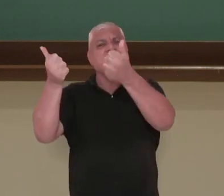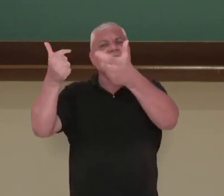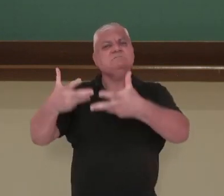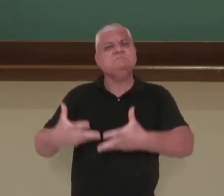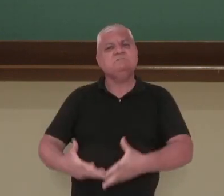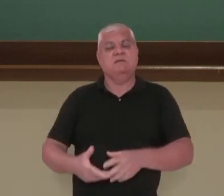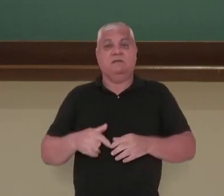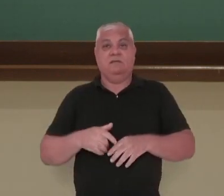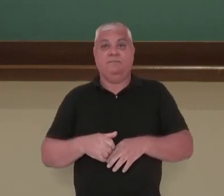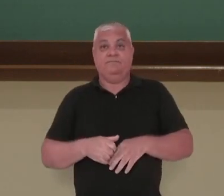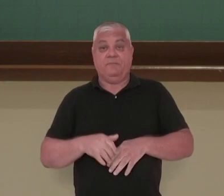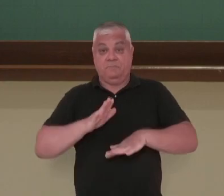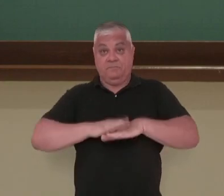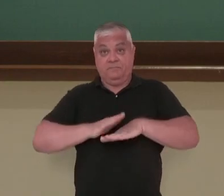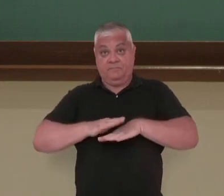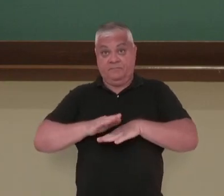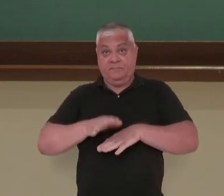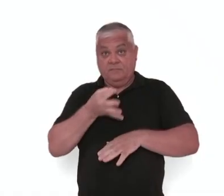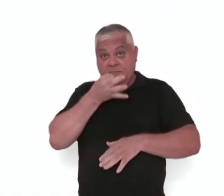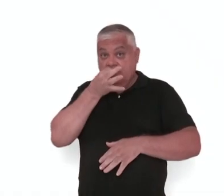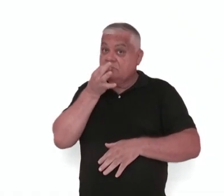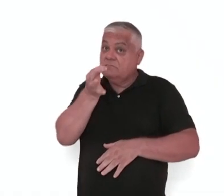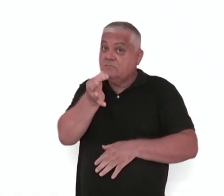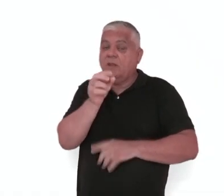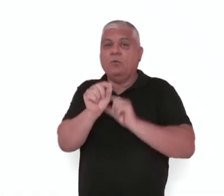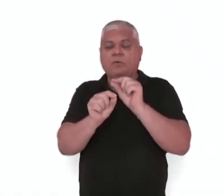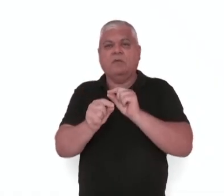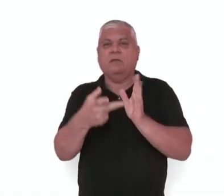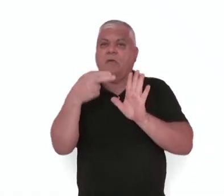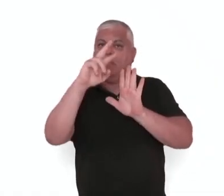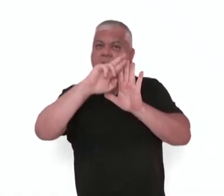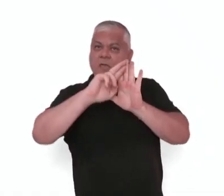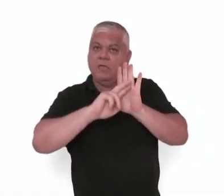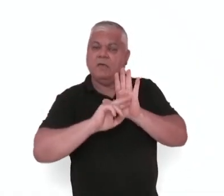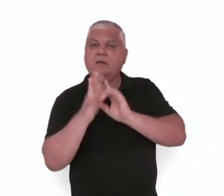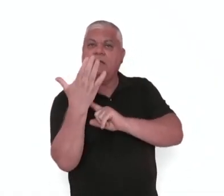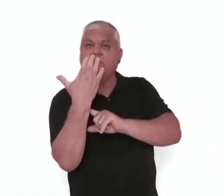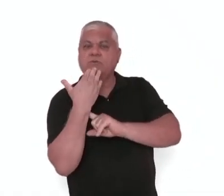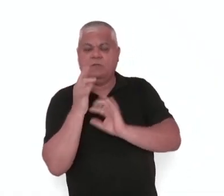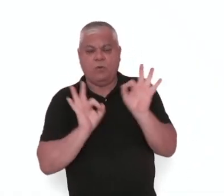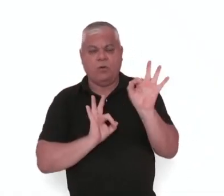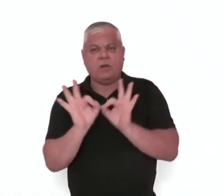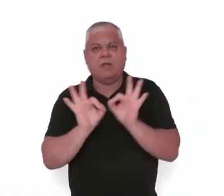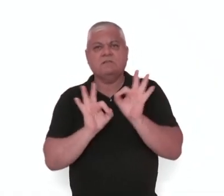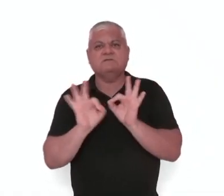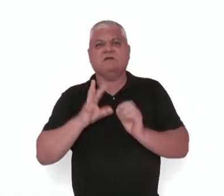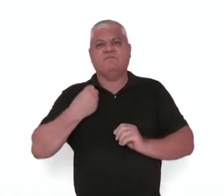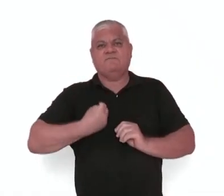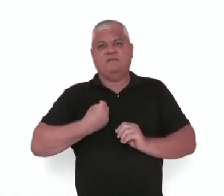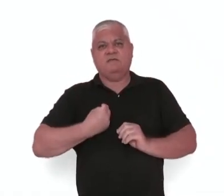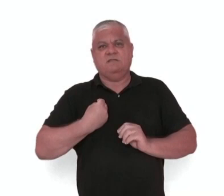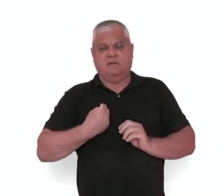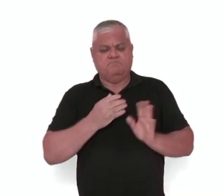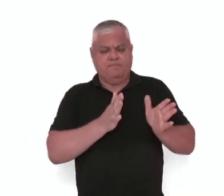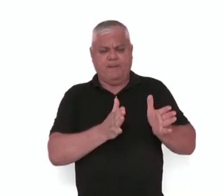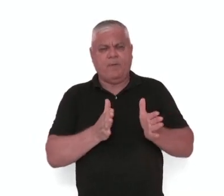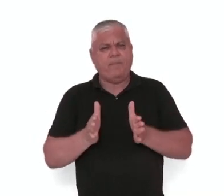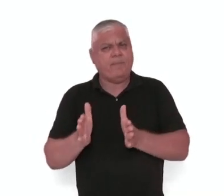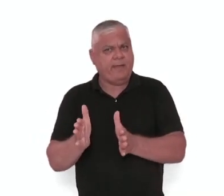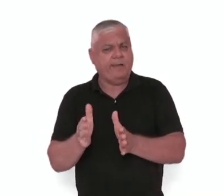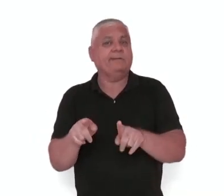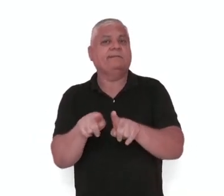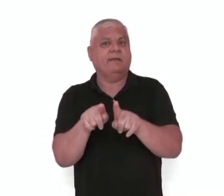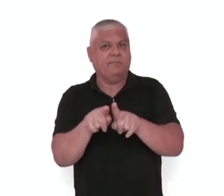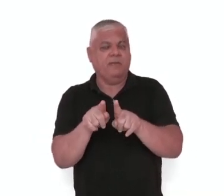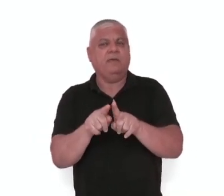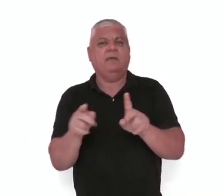Minha sugestão de resposta aqui. As regras nos ajudam a organizar melhor a nossa vida cotidiana e também a manter